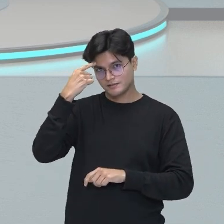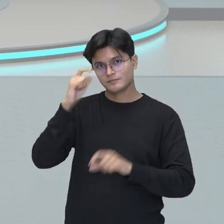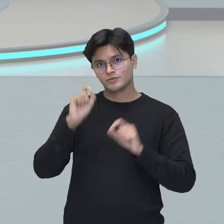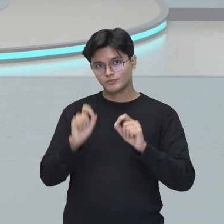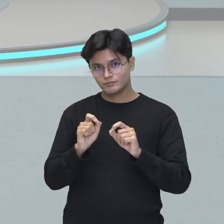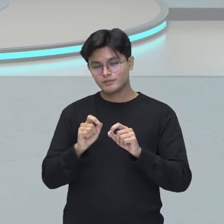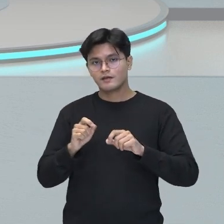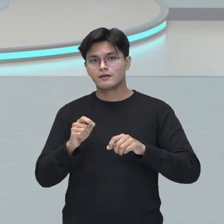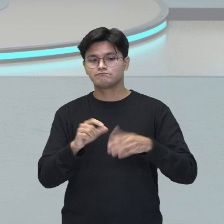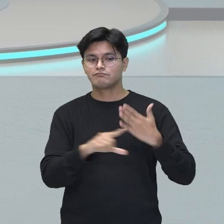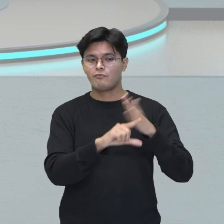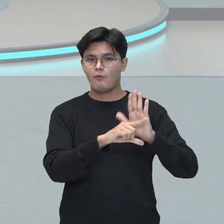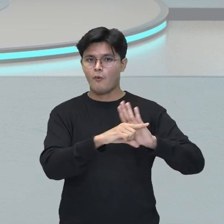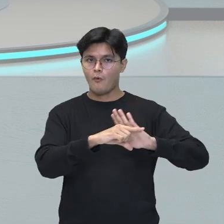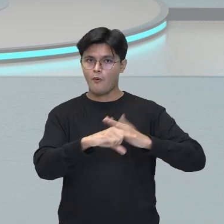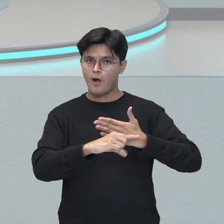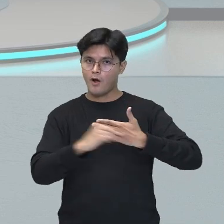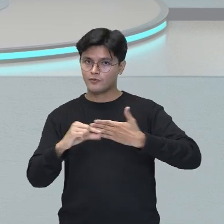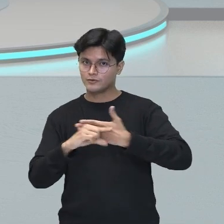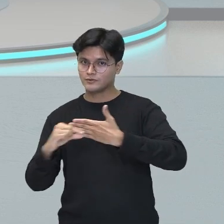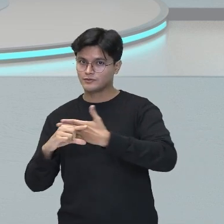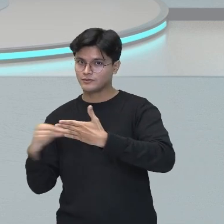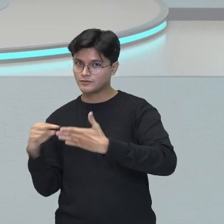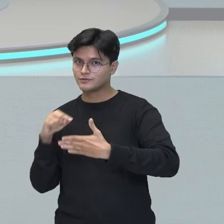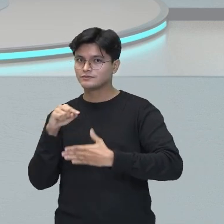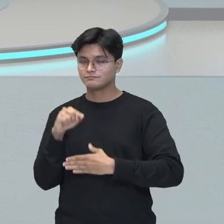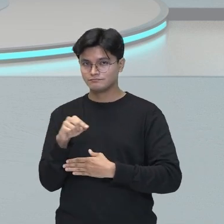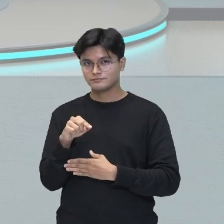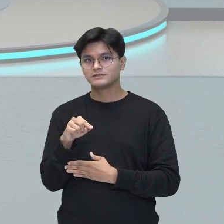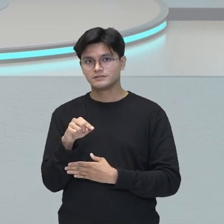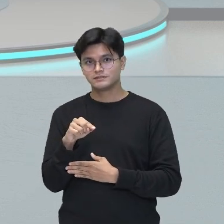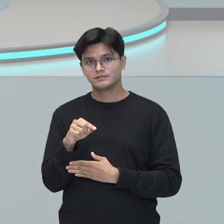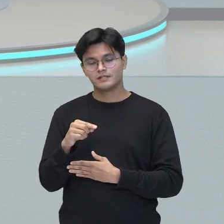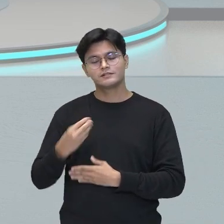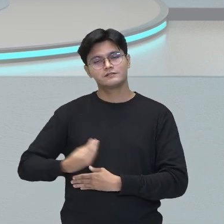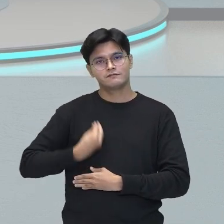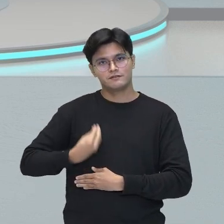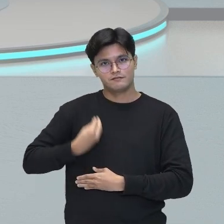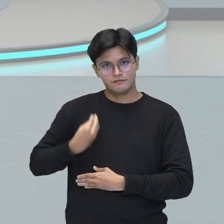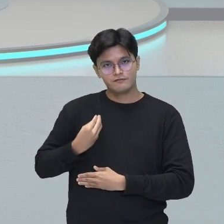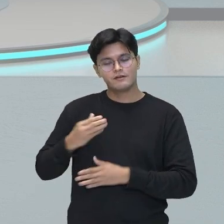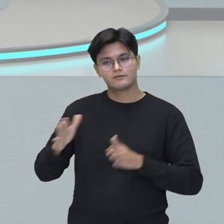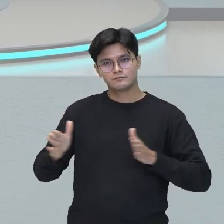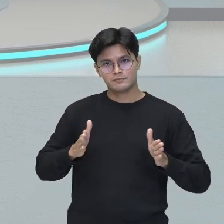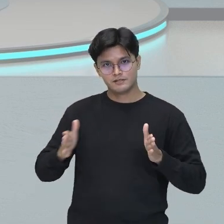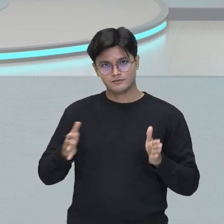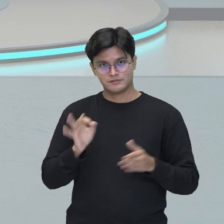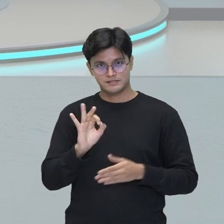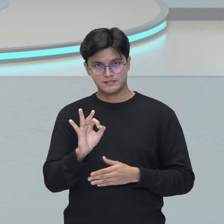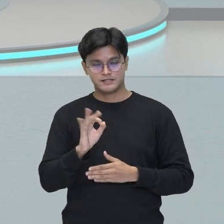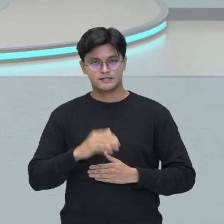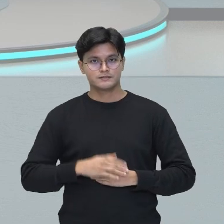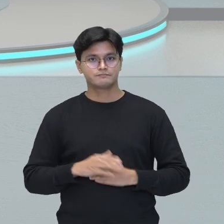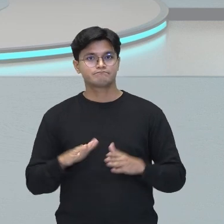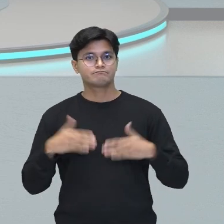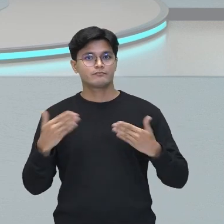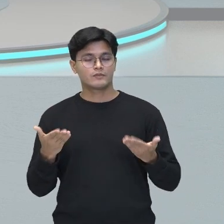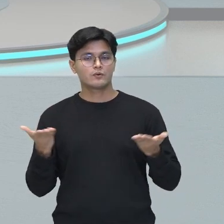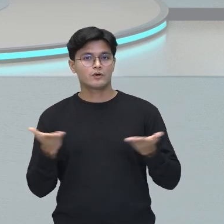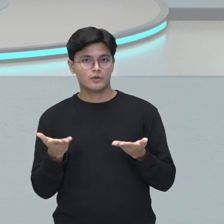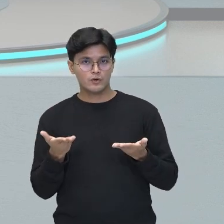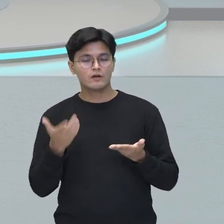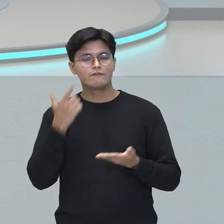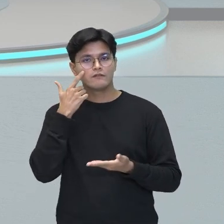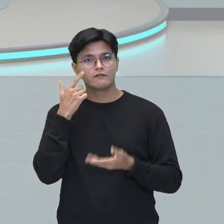autores de quem está envolvido nessa situação Então vamos lá eh verificar